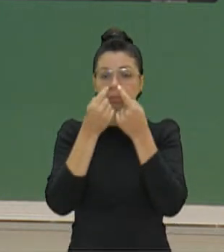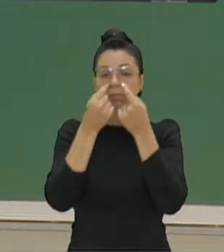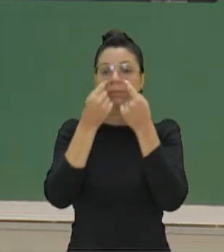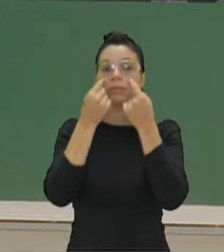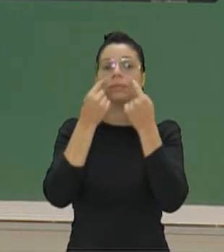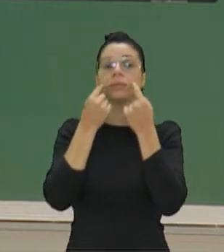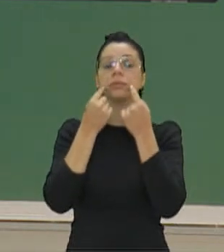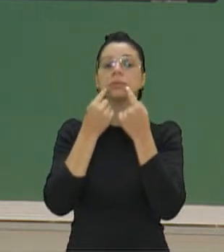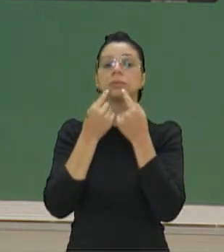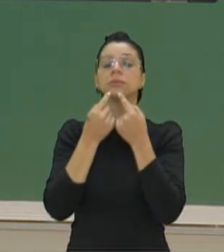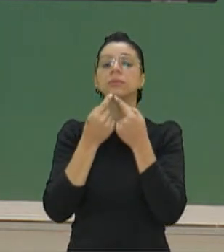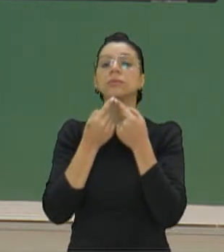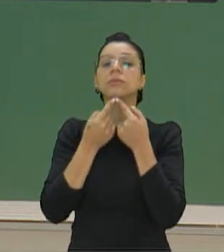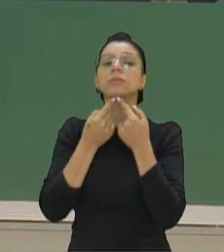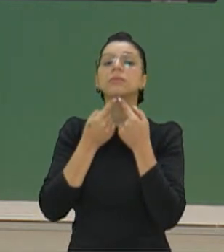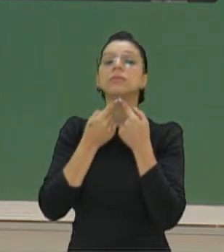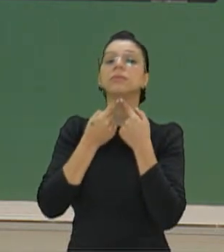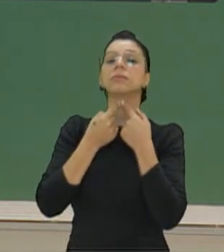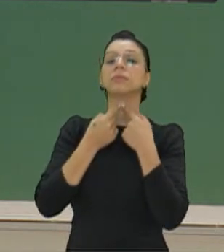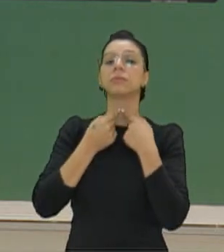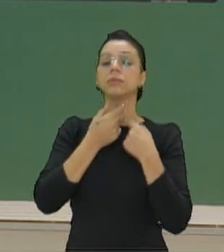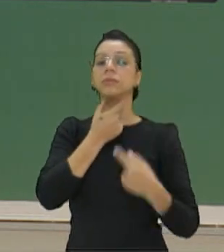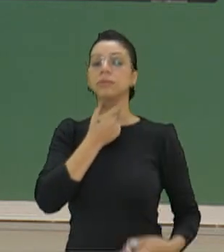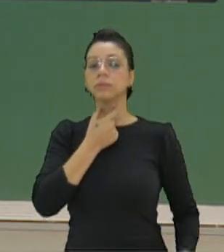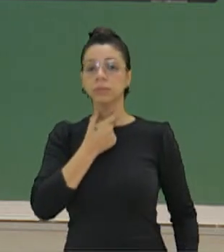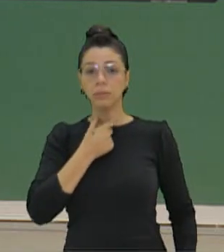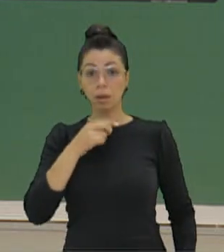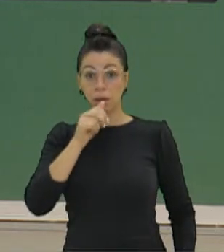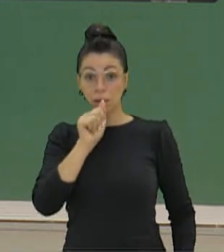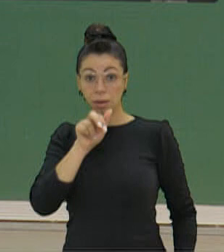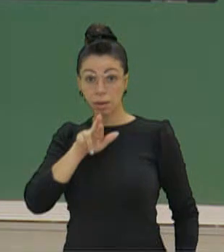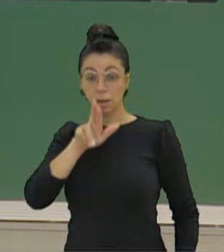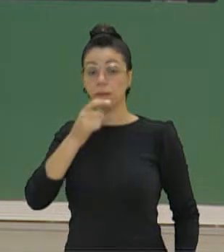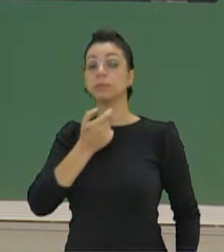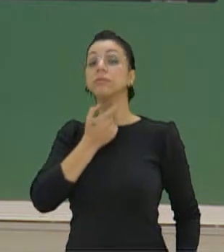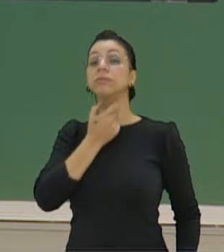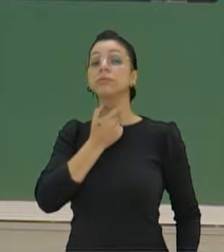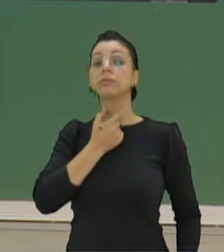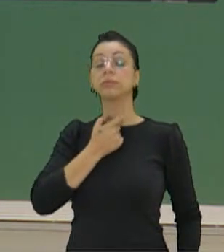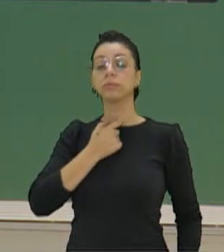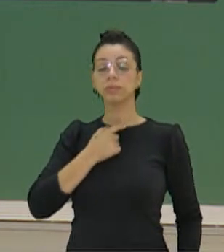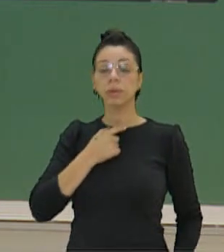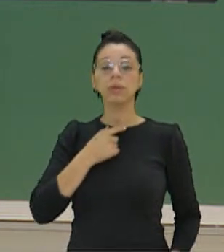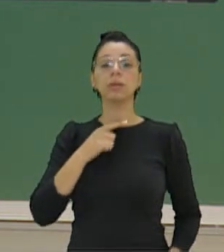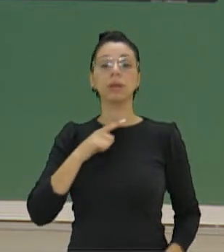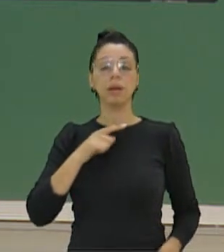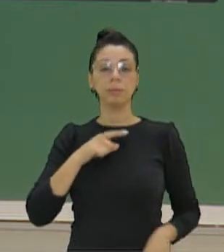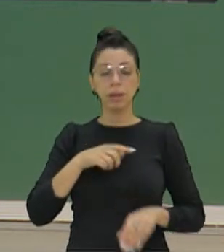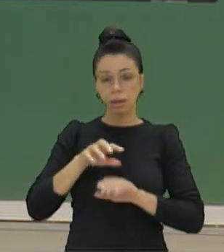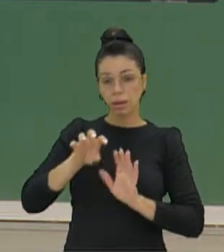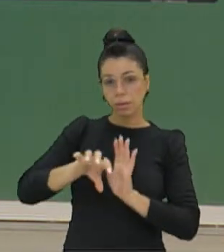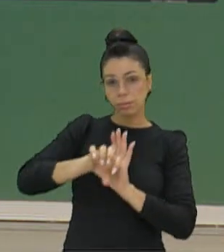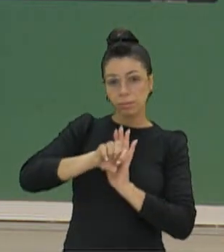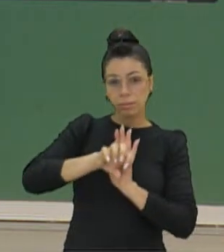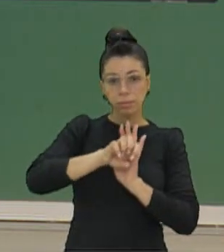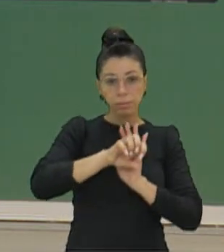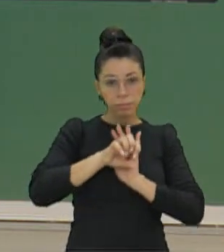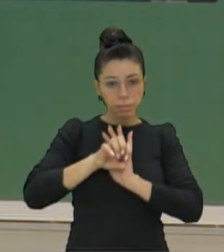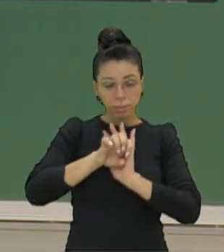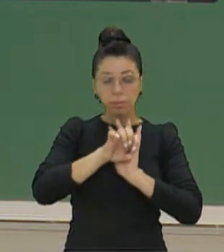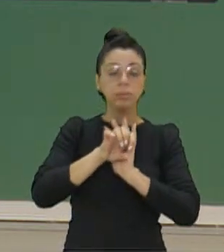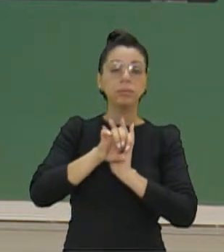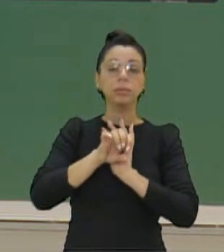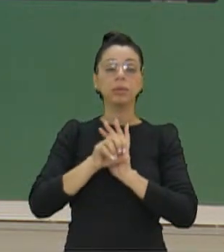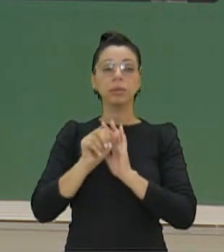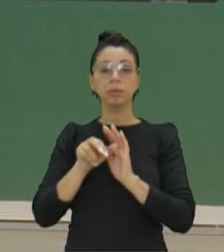faringe, pela laringe, desce pela traqueia, onde a gente viu que tem cílios, que também filtram o ar. E